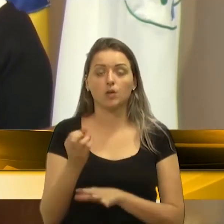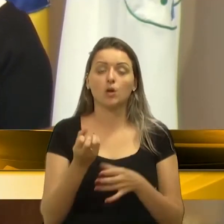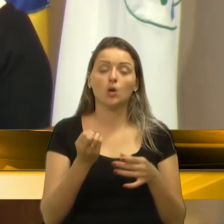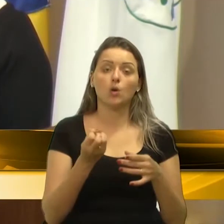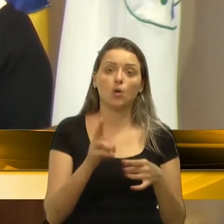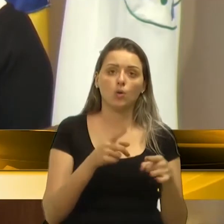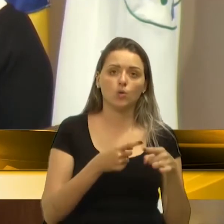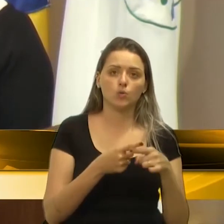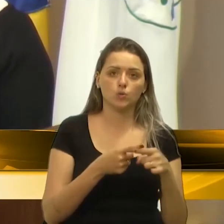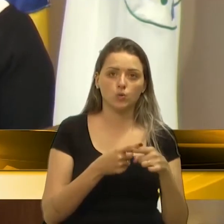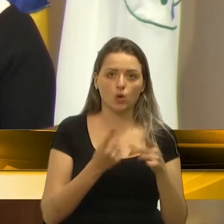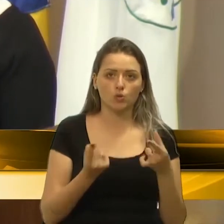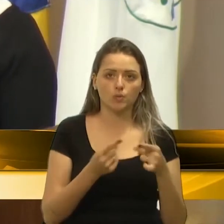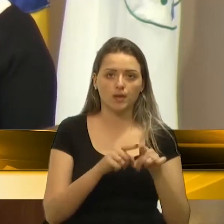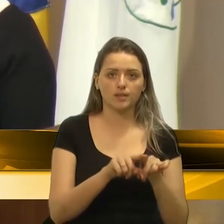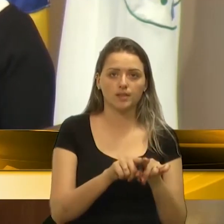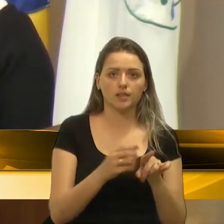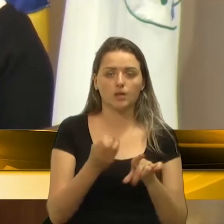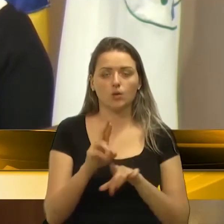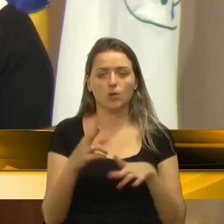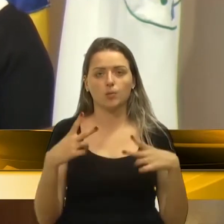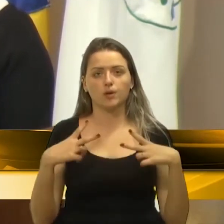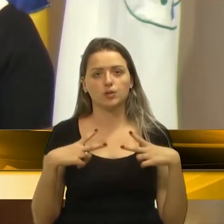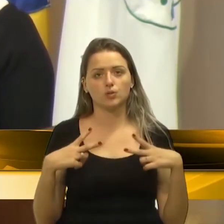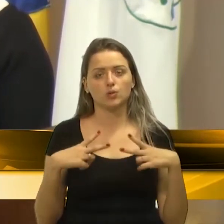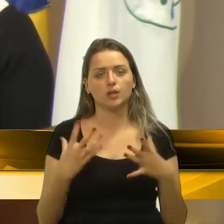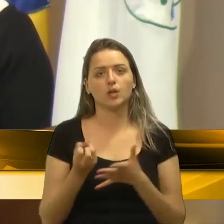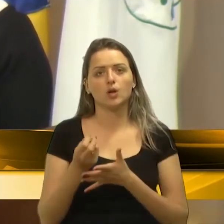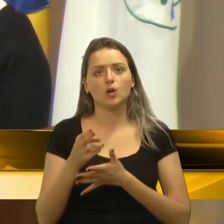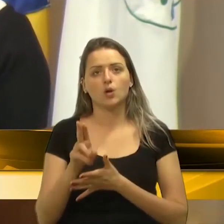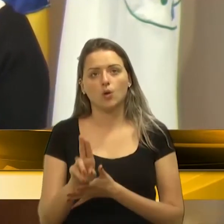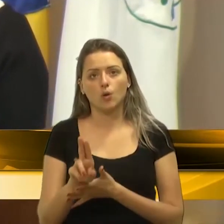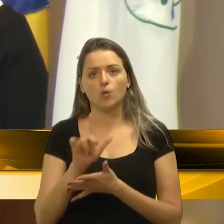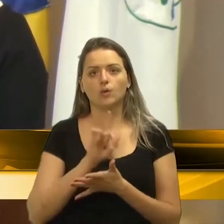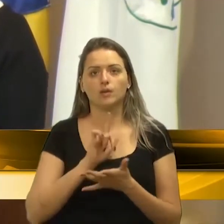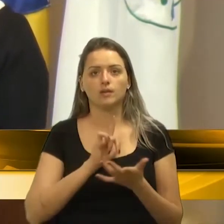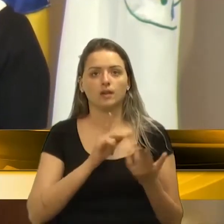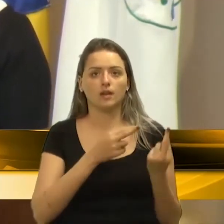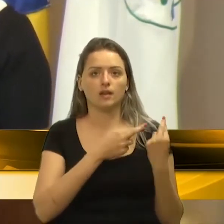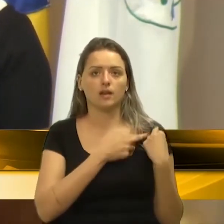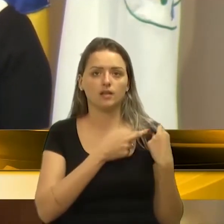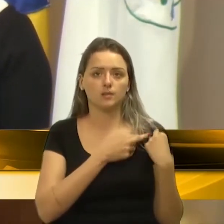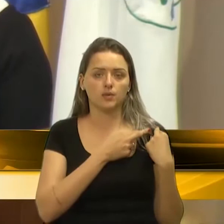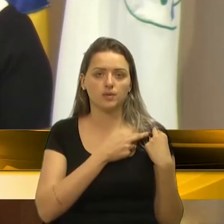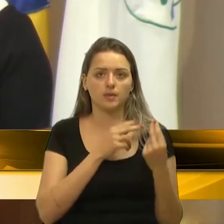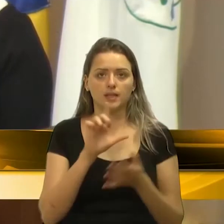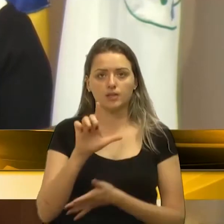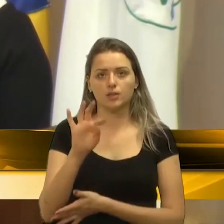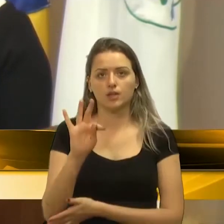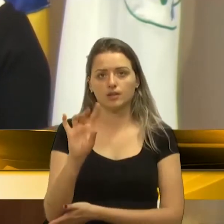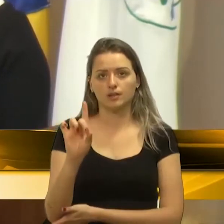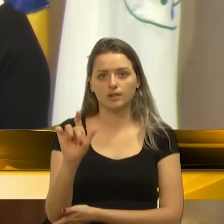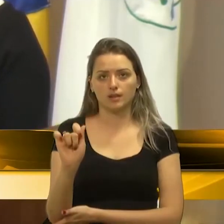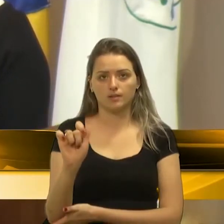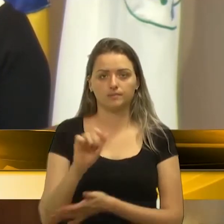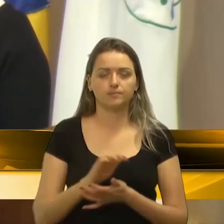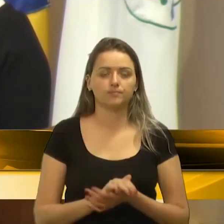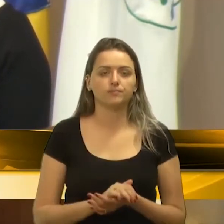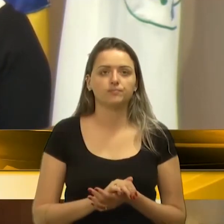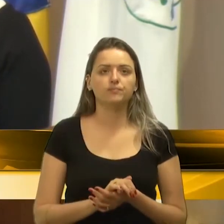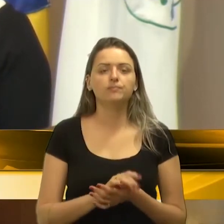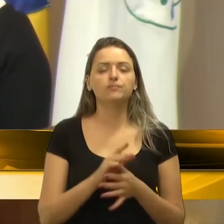sociedade, empresariais individuais ou empresas individuais de responsabilidade limitada,